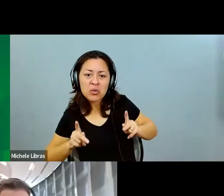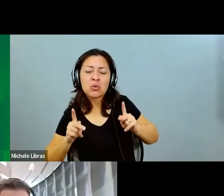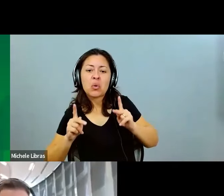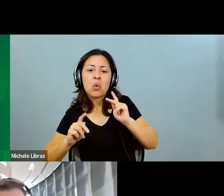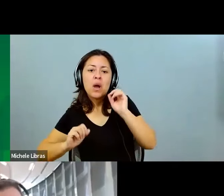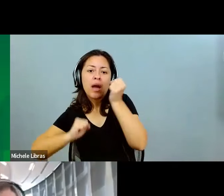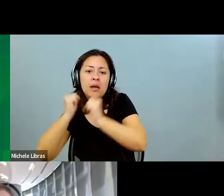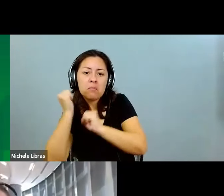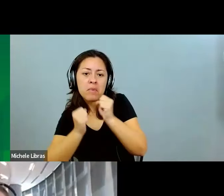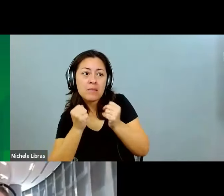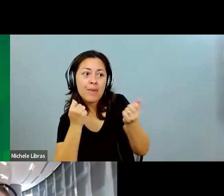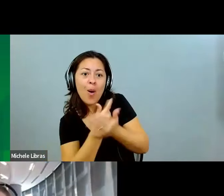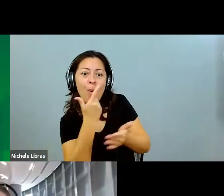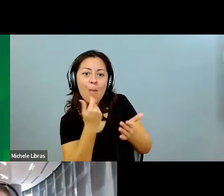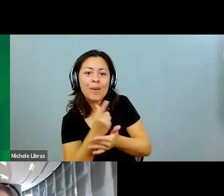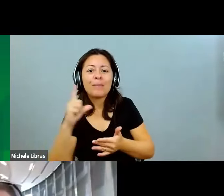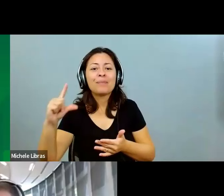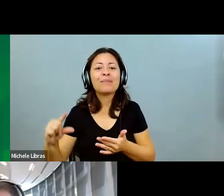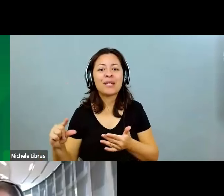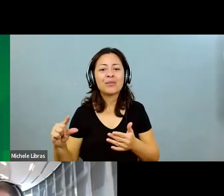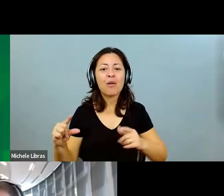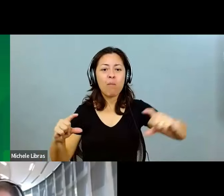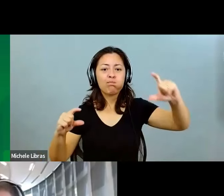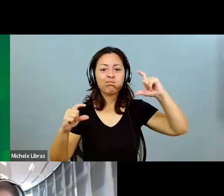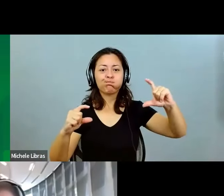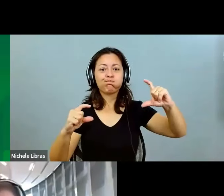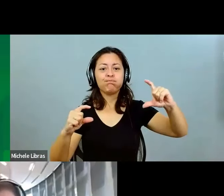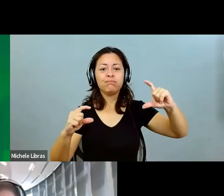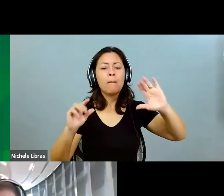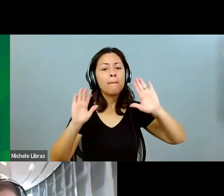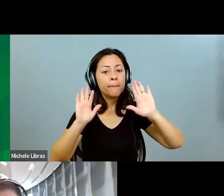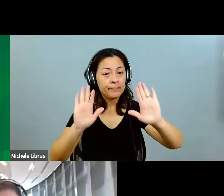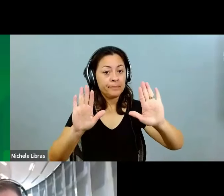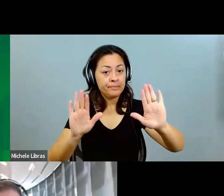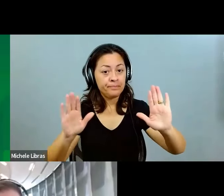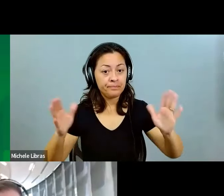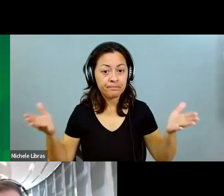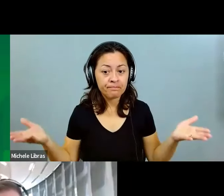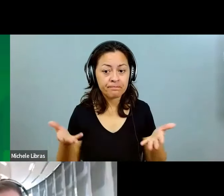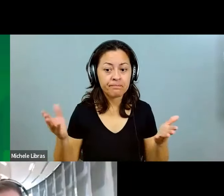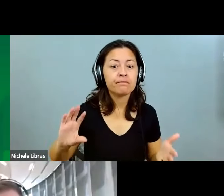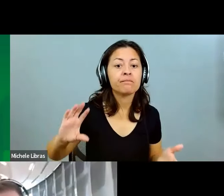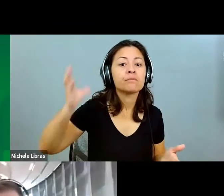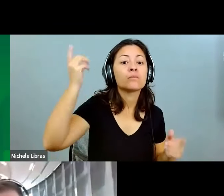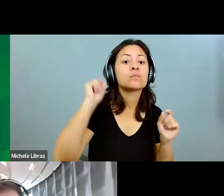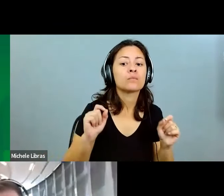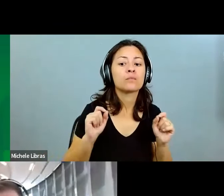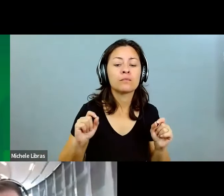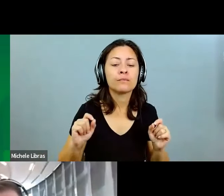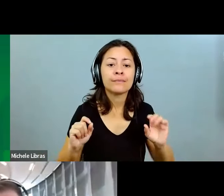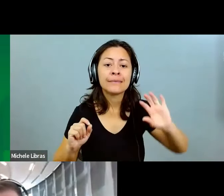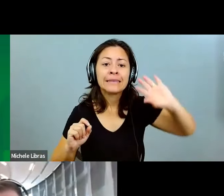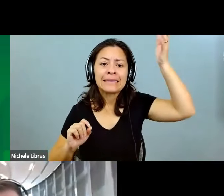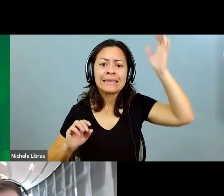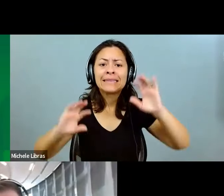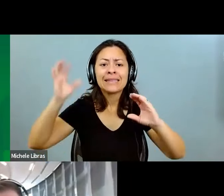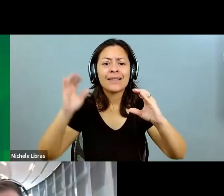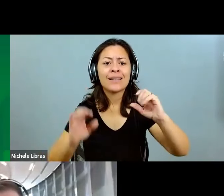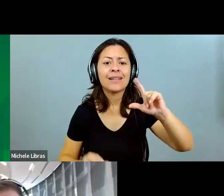mas o que que tem acontecido recentemente cada vez eventos climáticos mais